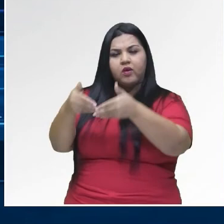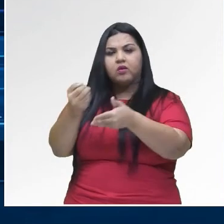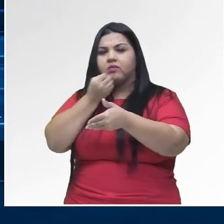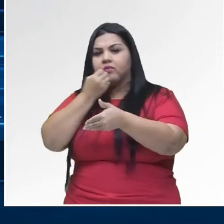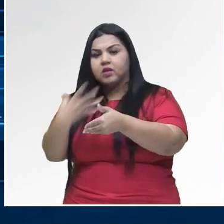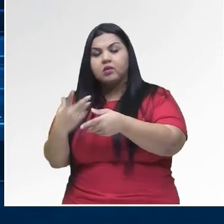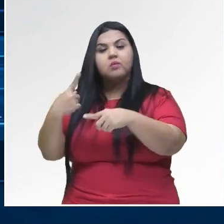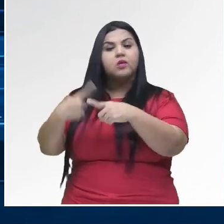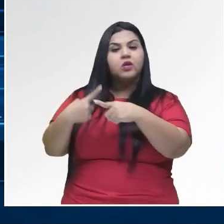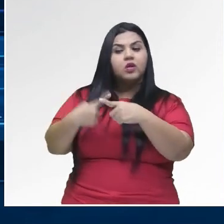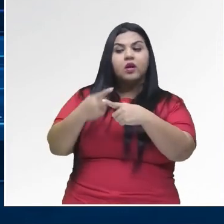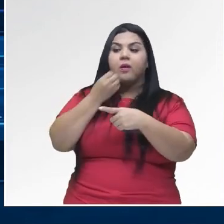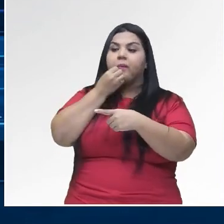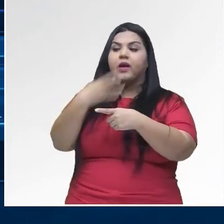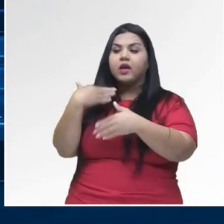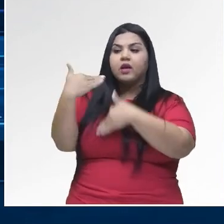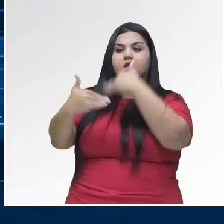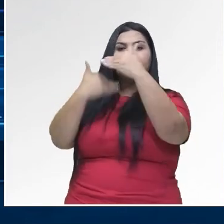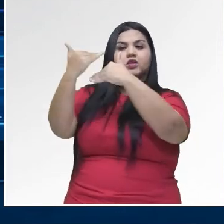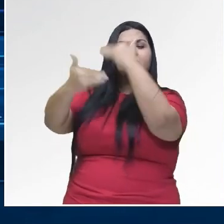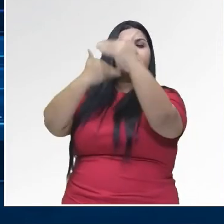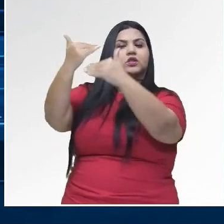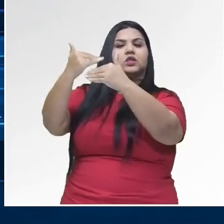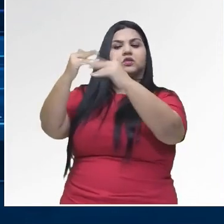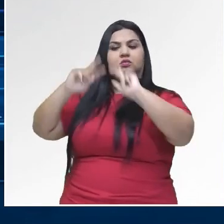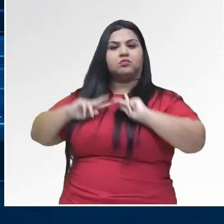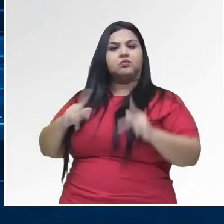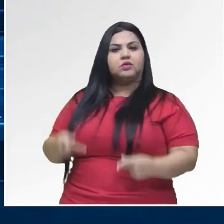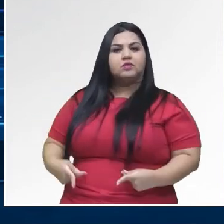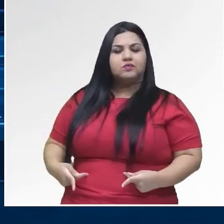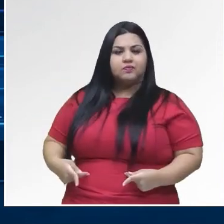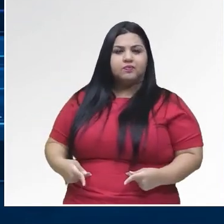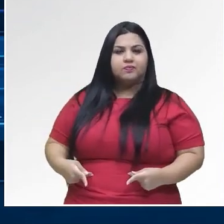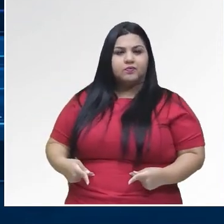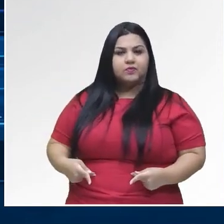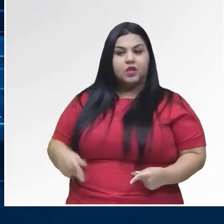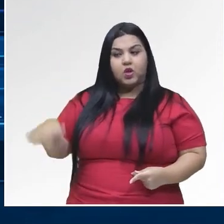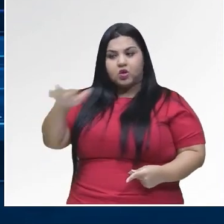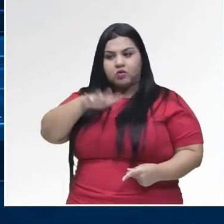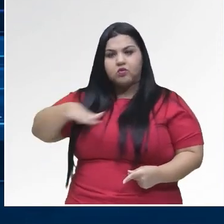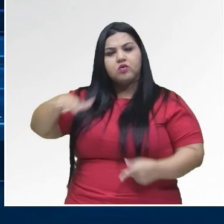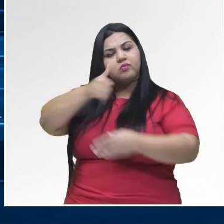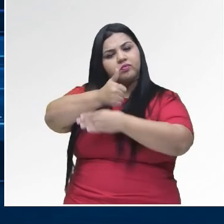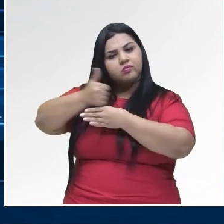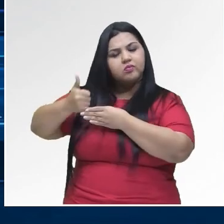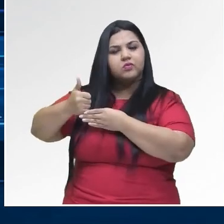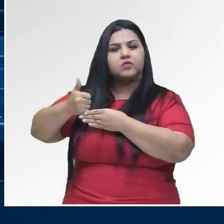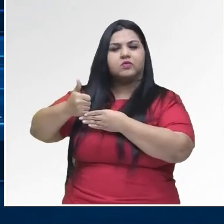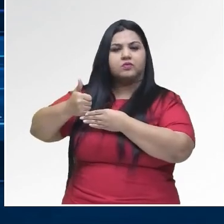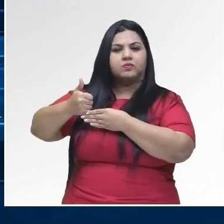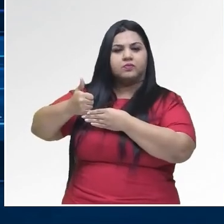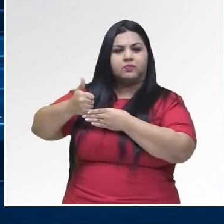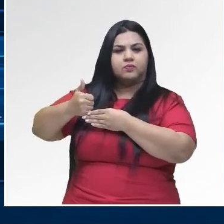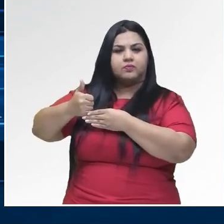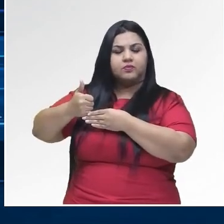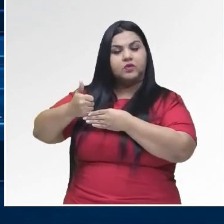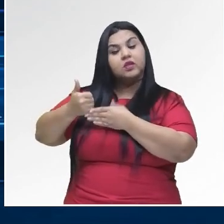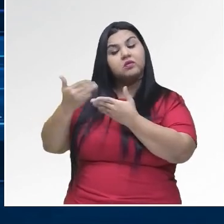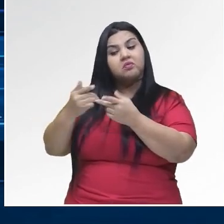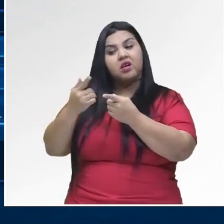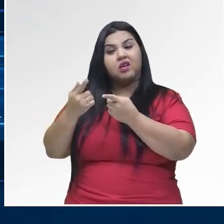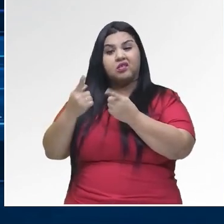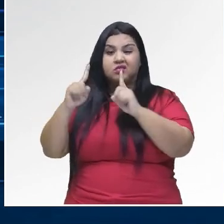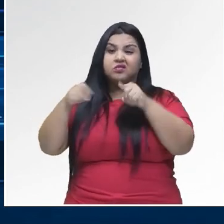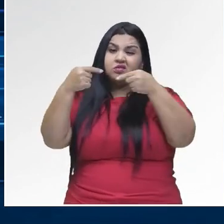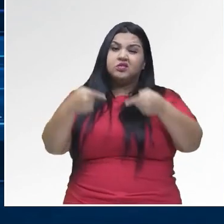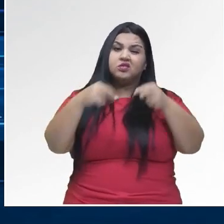Por quê? Porque o bem é que desenvolve o ser humano no campo moral. Caso contrário, você pode